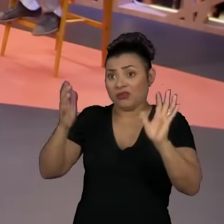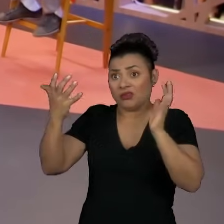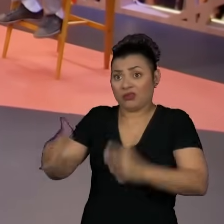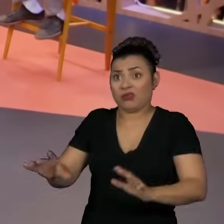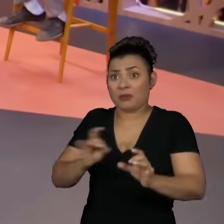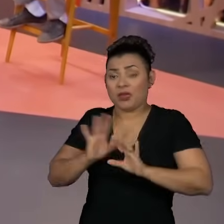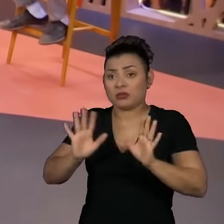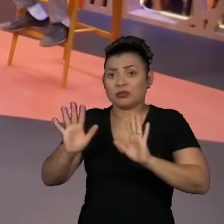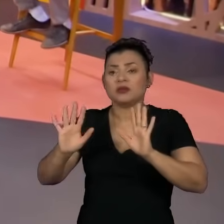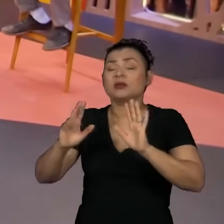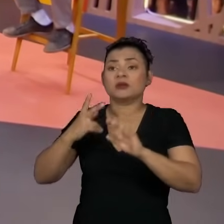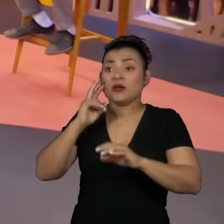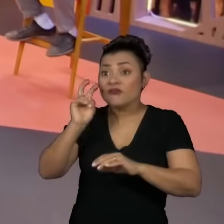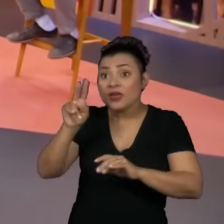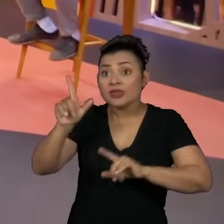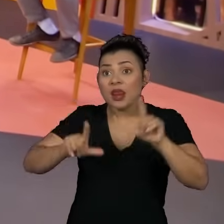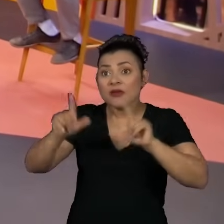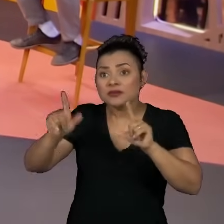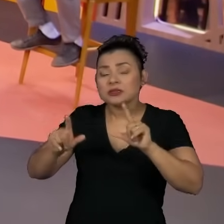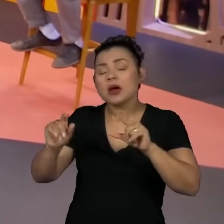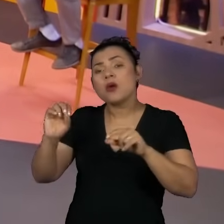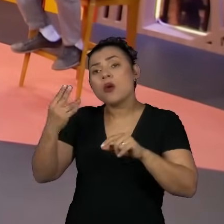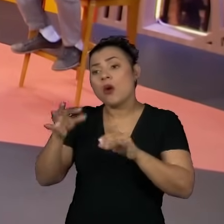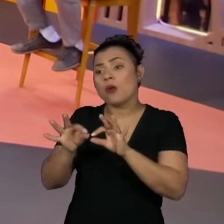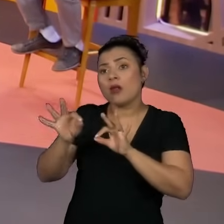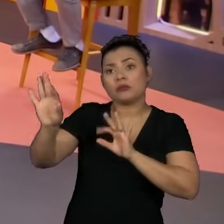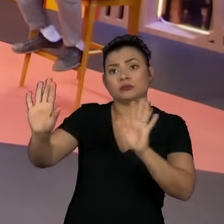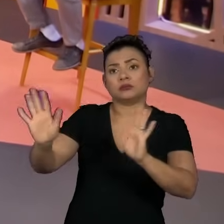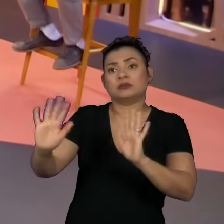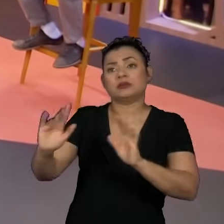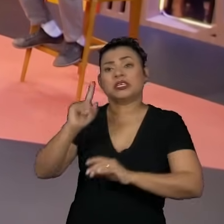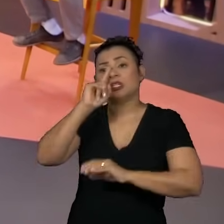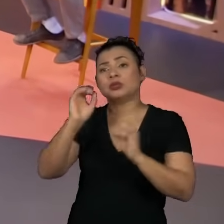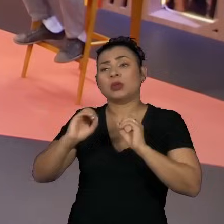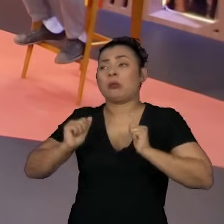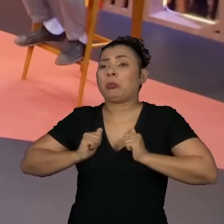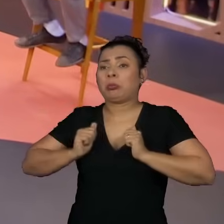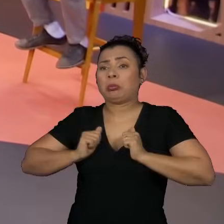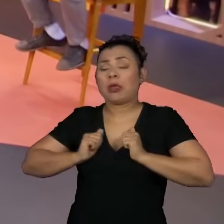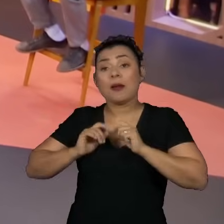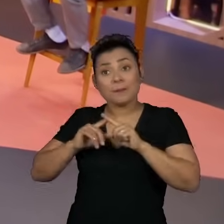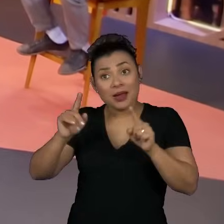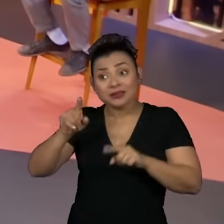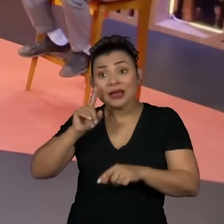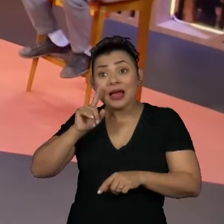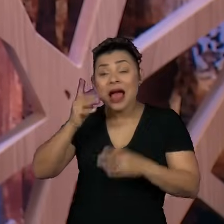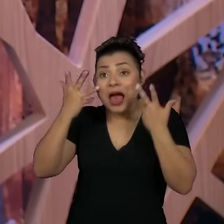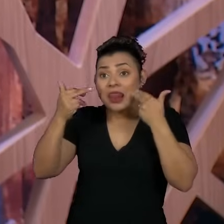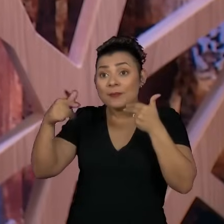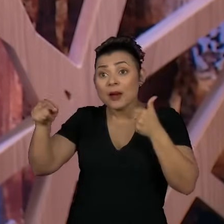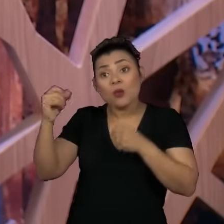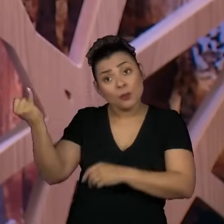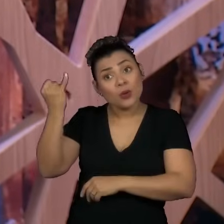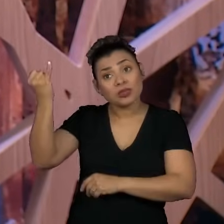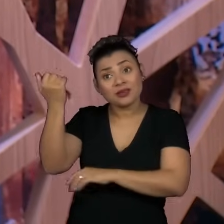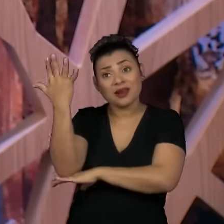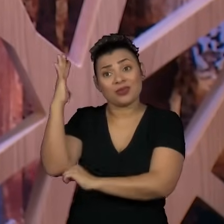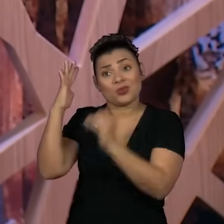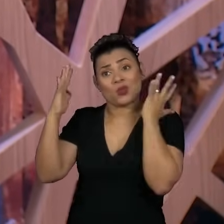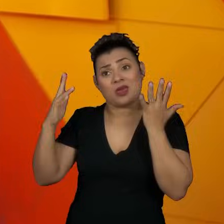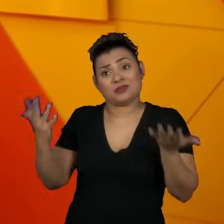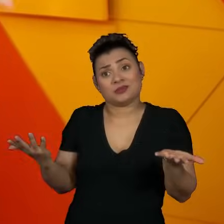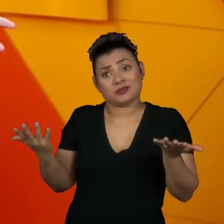quando vêem esses animais na televisão ou quando estão longe, quando não oferecem nenhum risco. Então, a primeira coisa, entender que esse animal tem um papel muito importante na